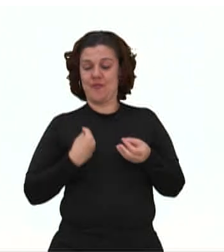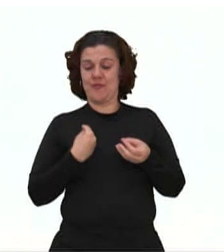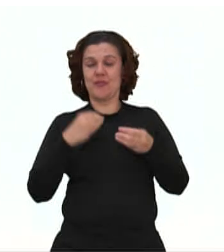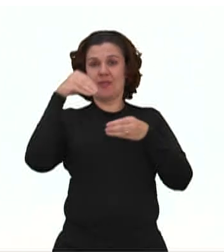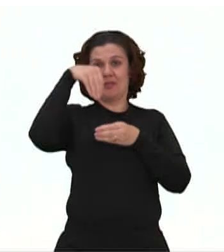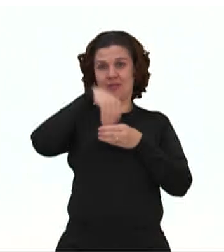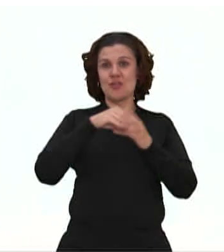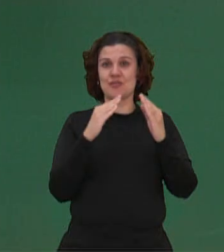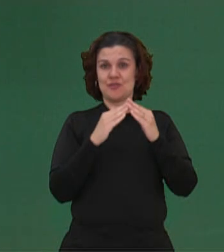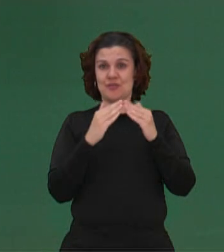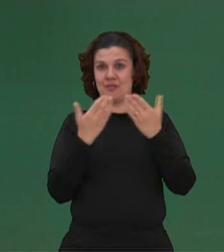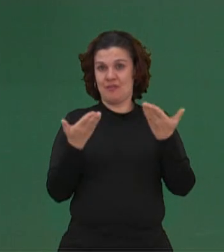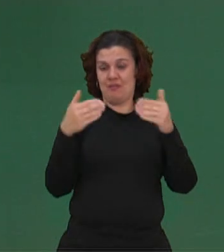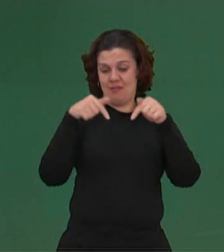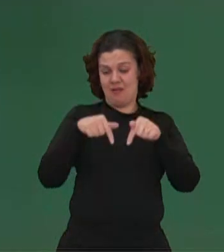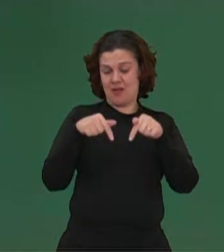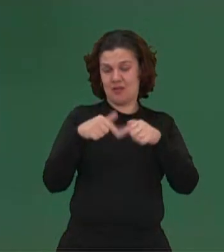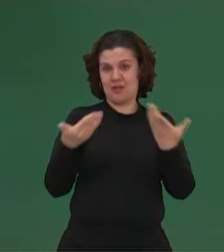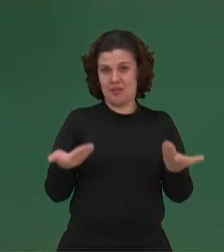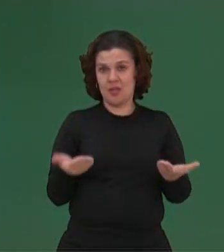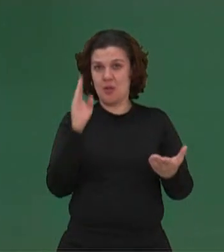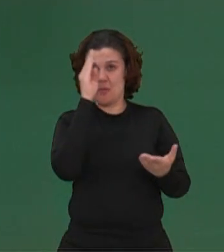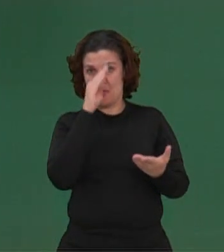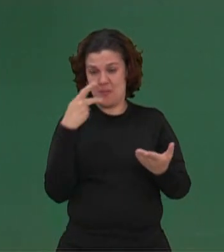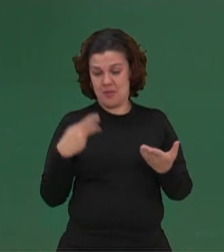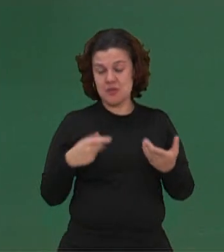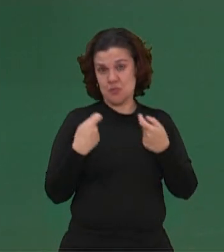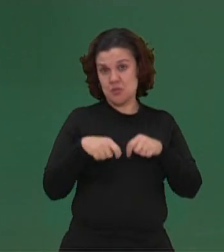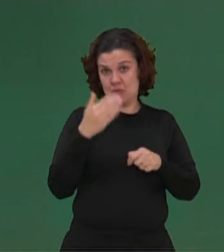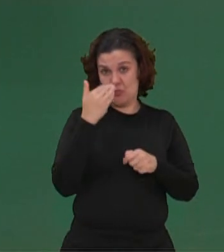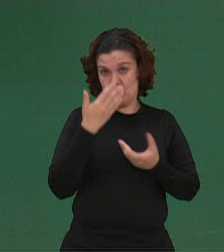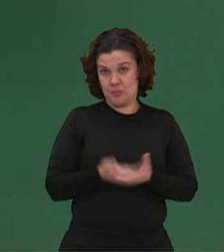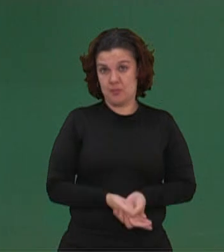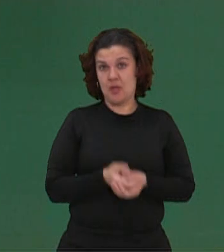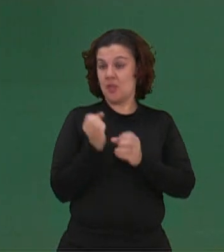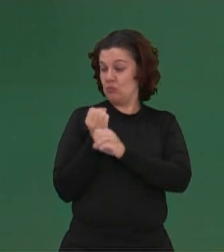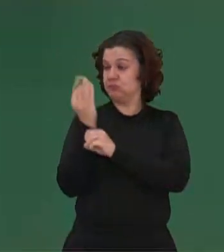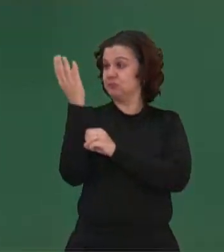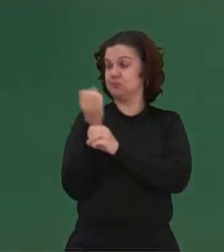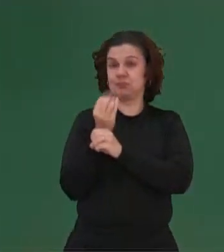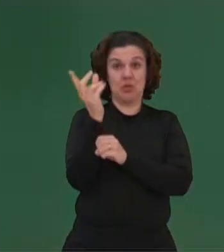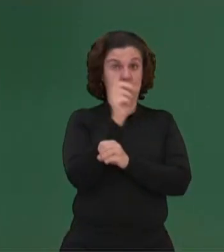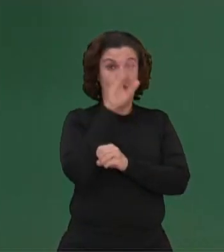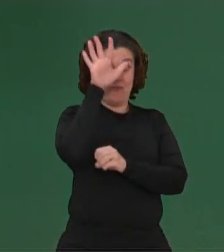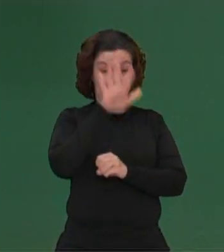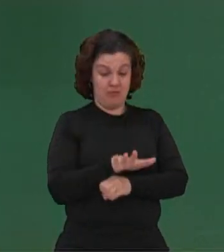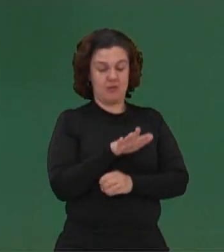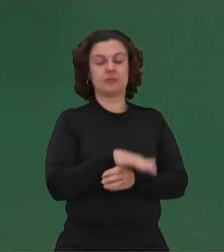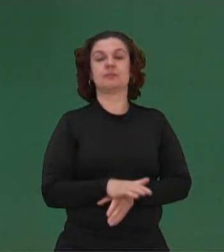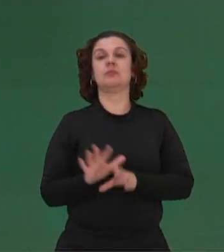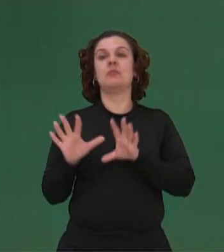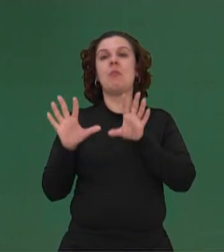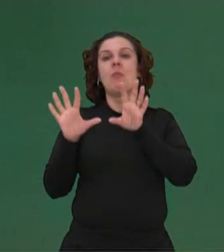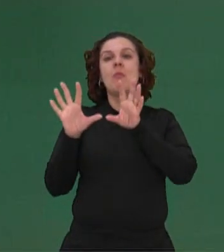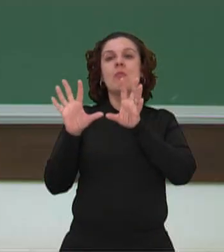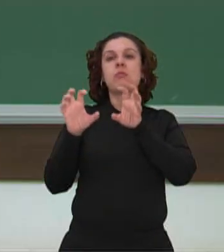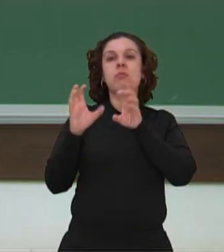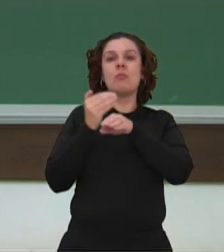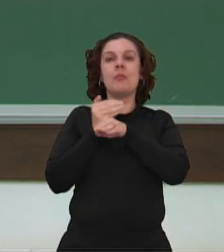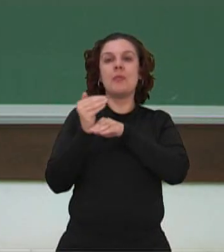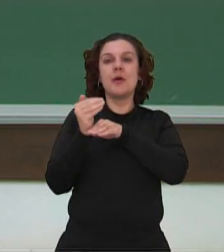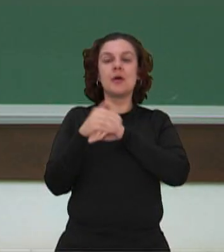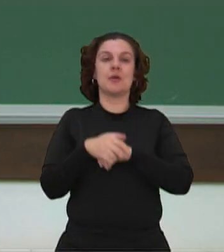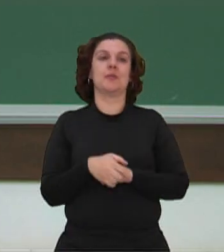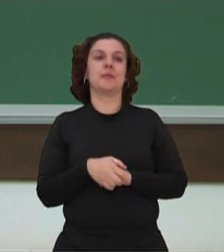mercado interno, produção para dentro da colônia, não ser exportados. Algodão foi muito